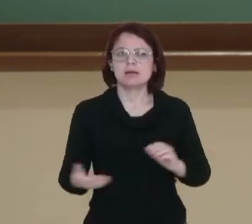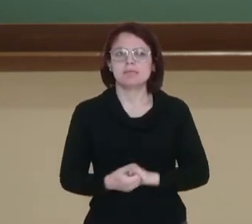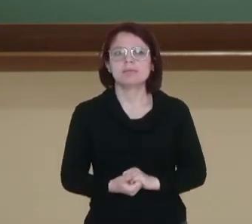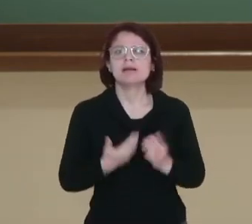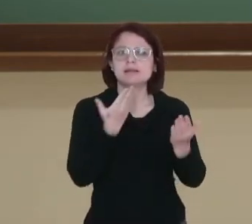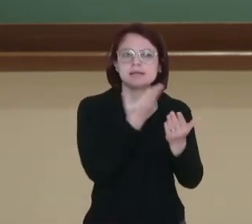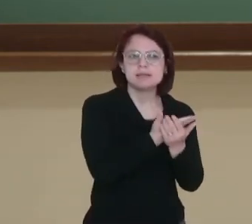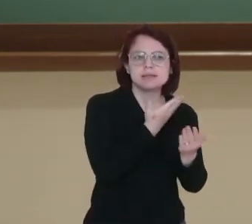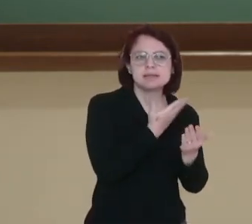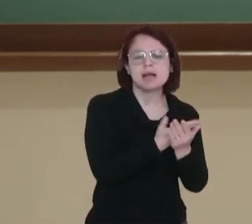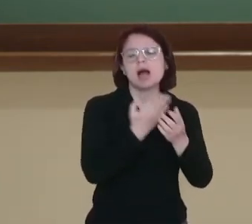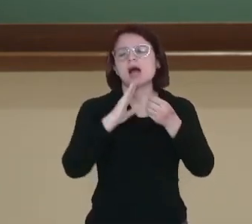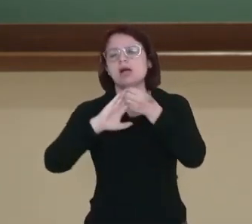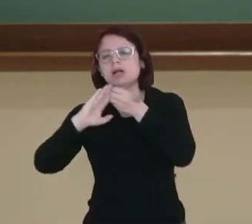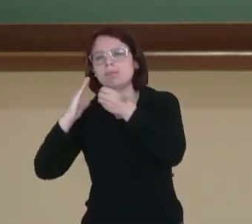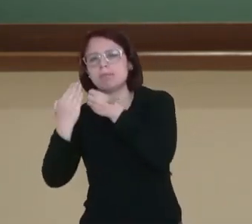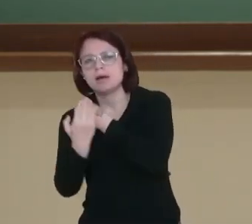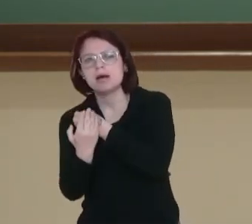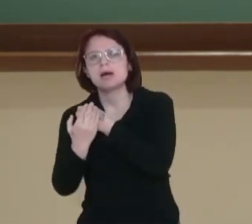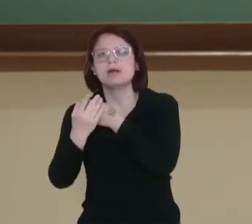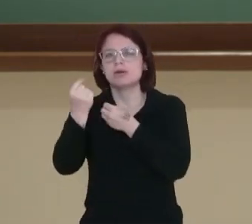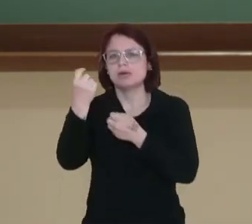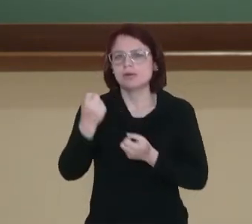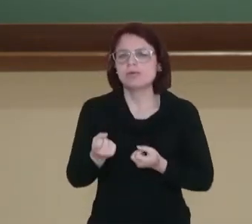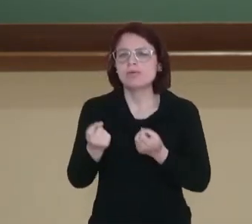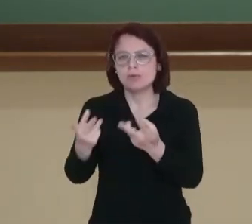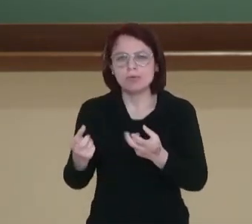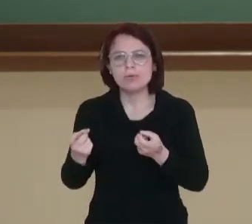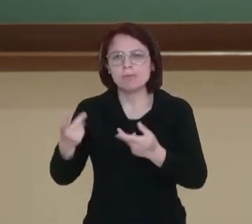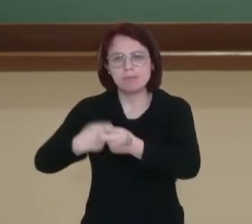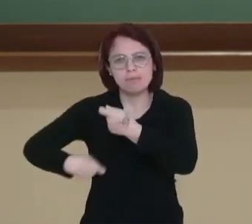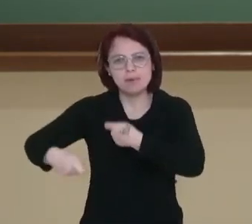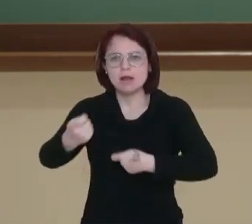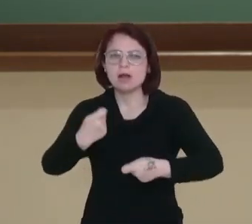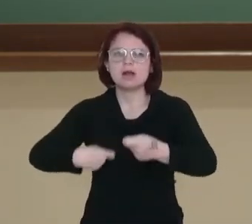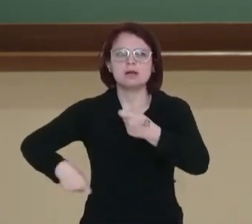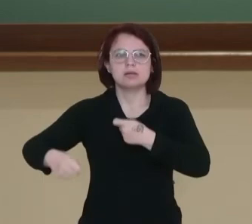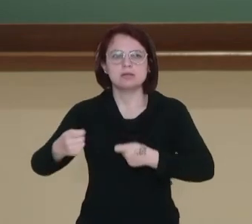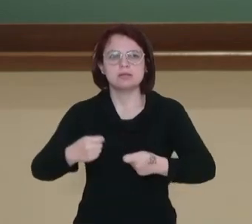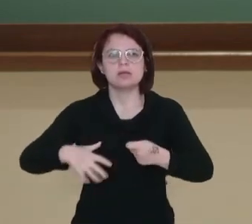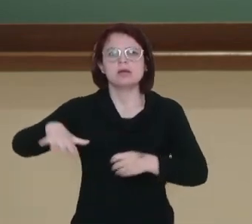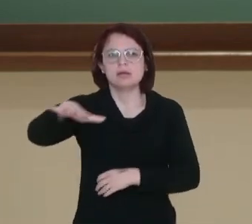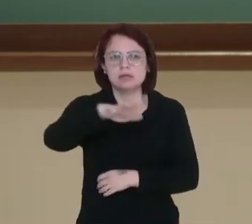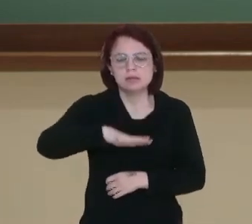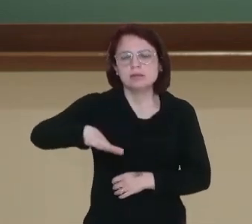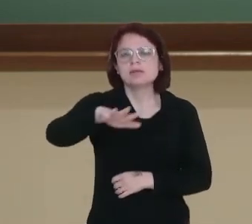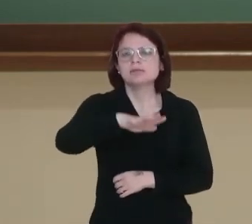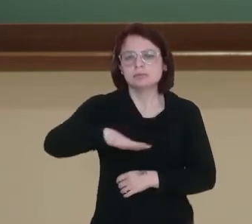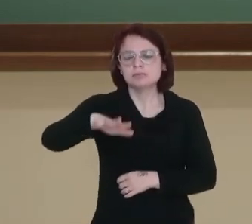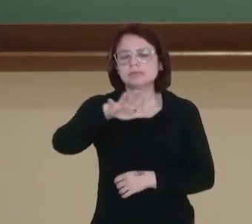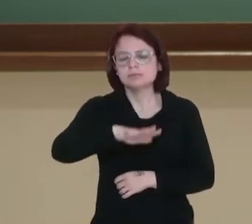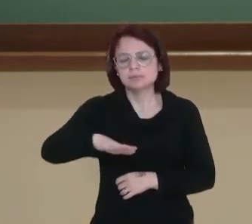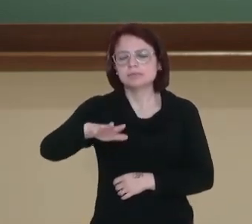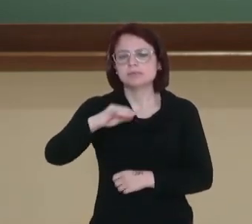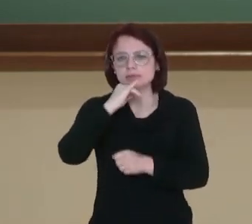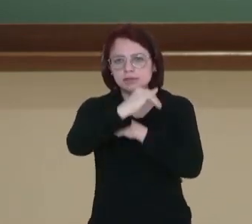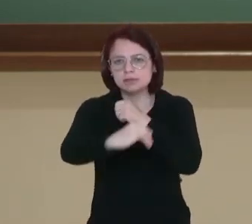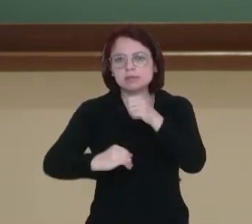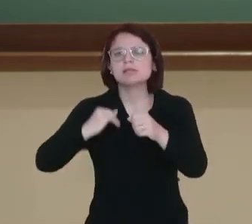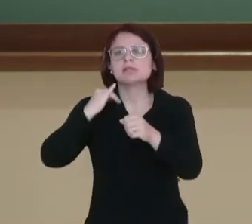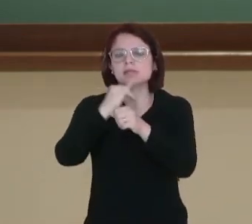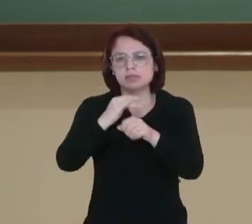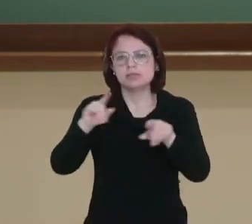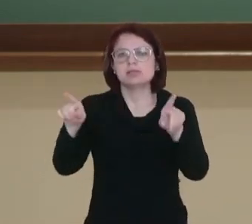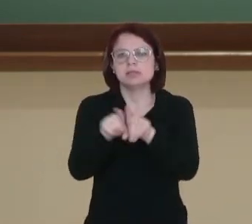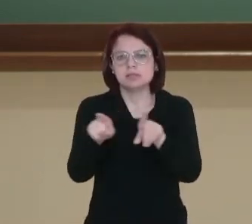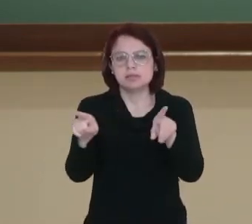sua escola, no comércio, né? Nos ambientes ali virtuais também não, né? Pode ser